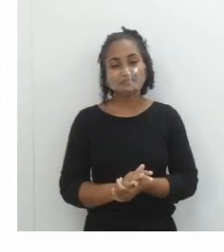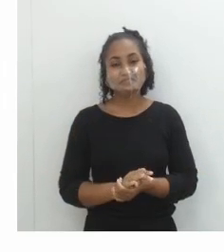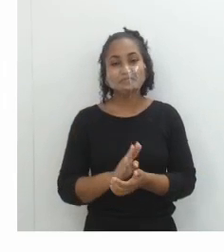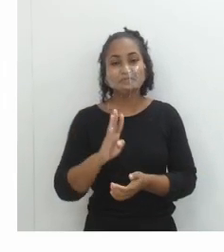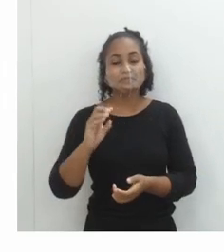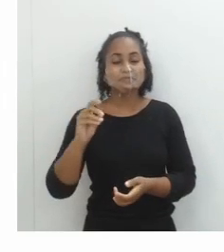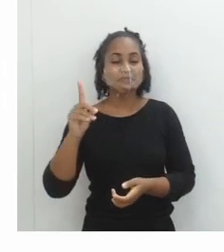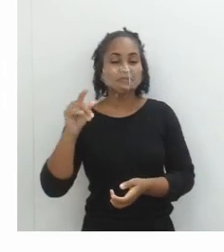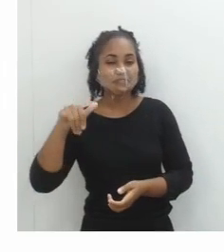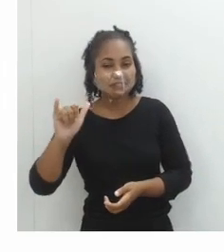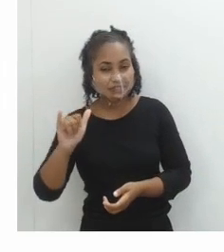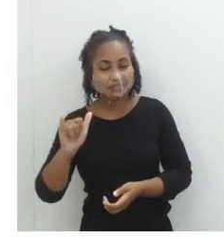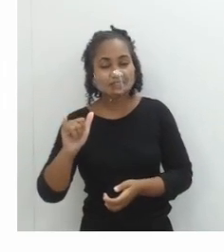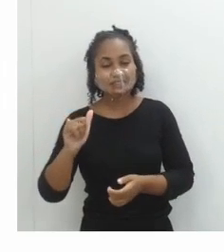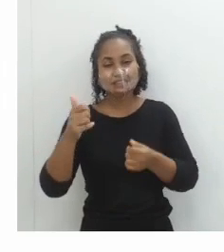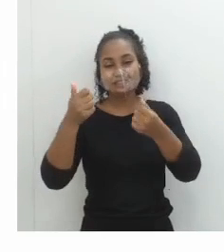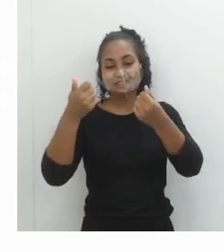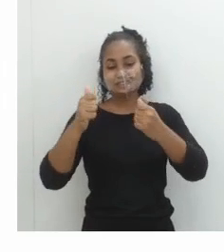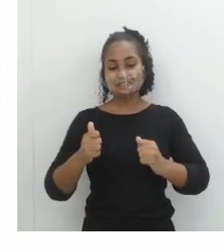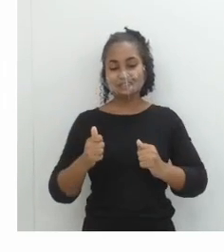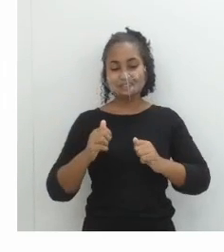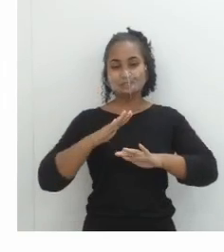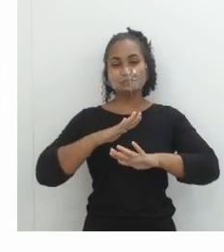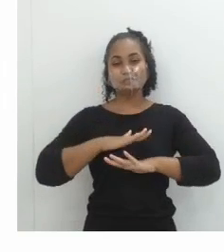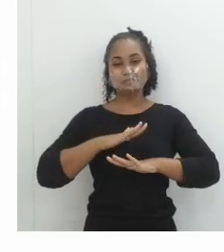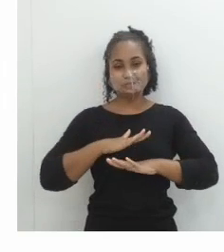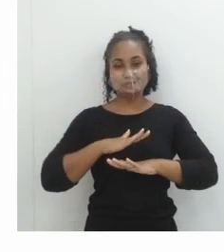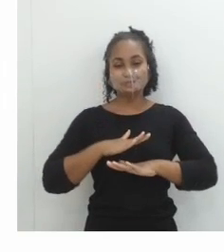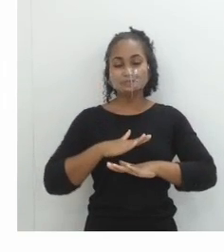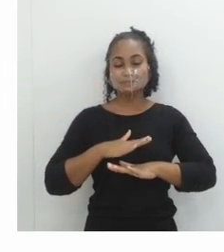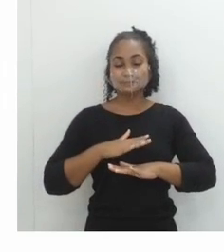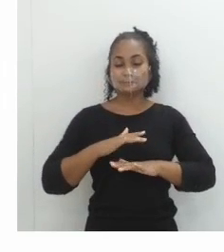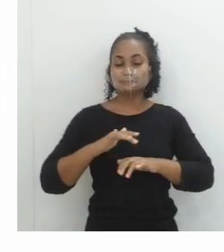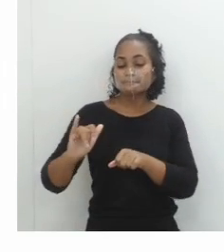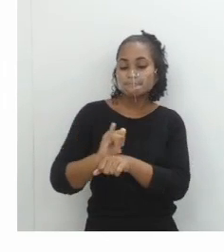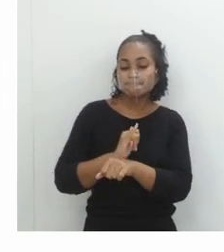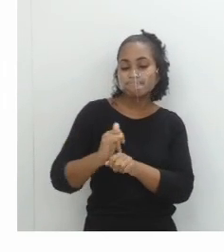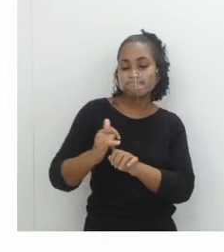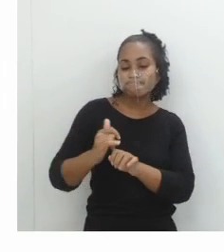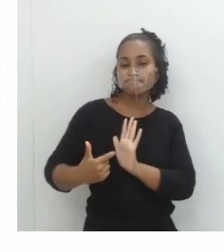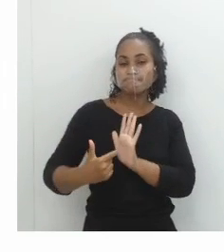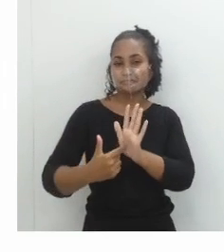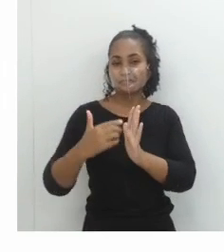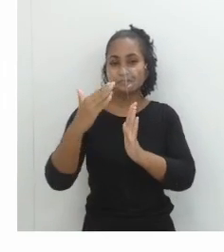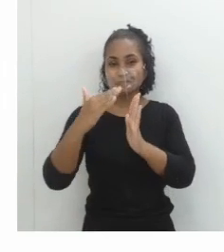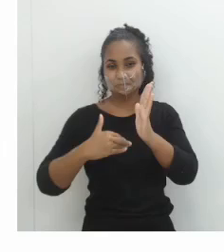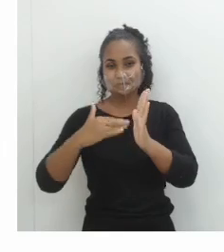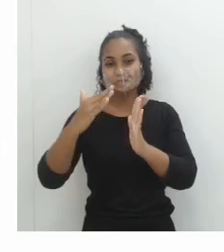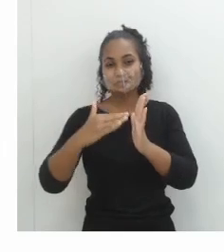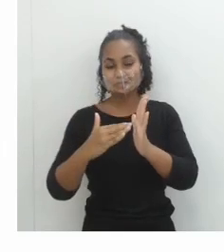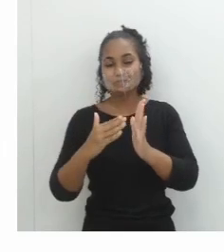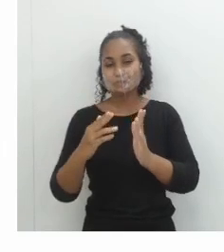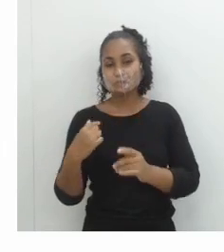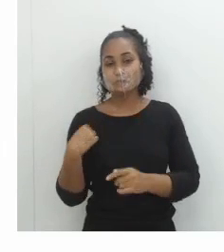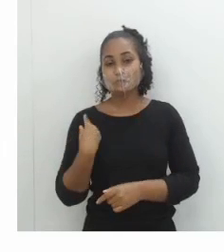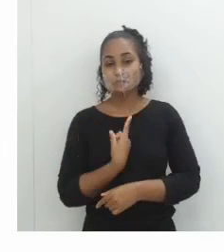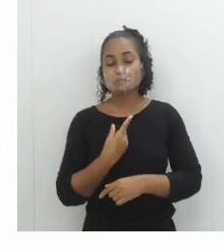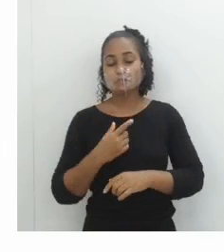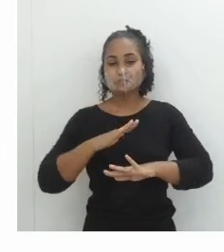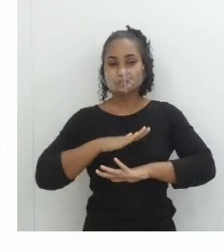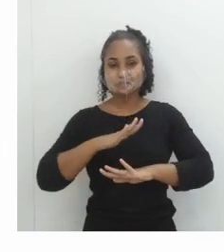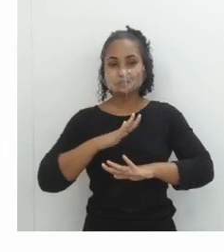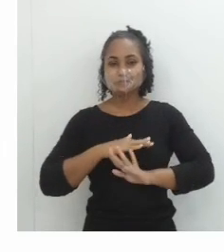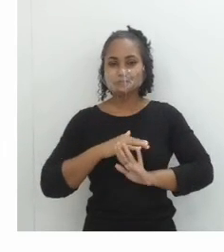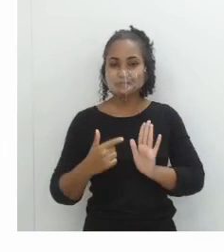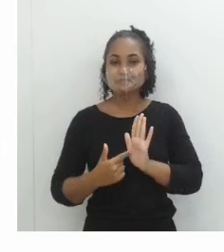art é como se fosse a arte do corpo. São as manifestações e as pinturas que o nosso corpo traz